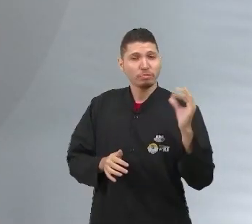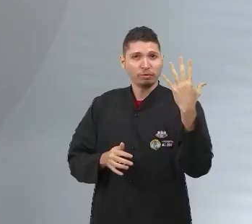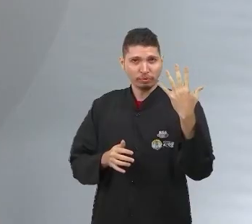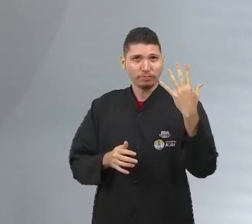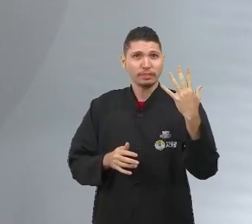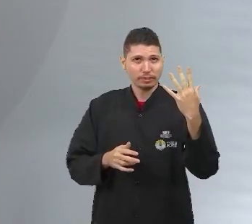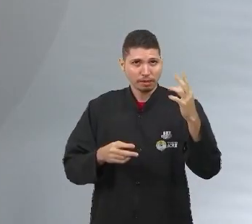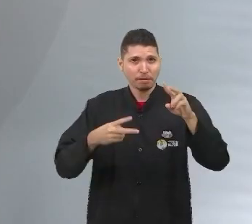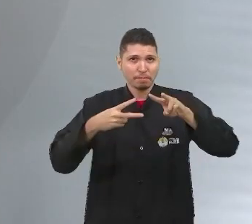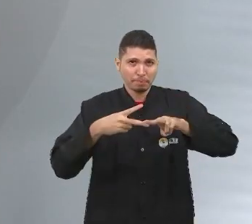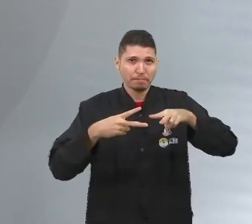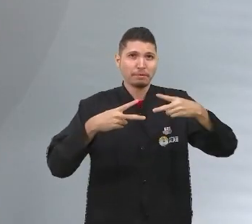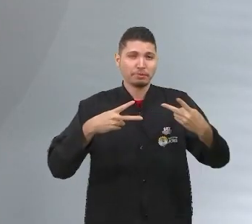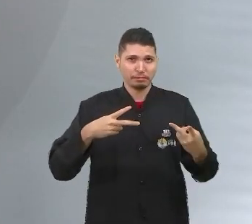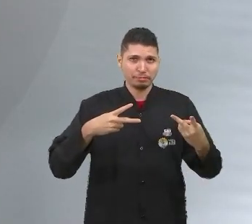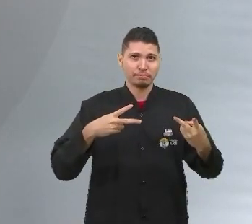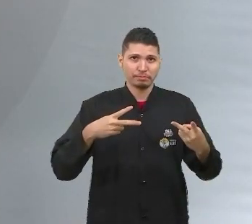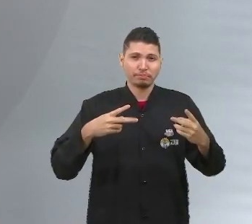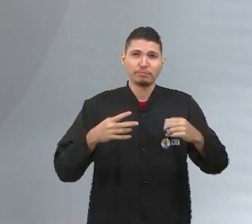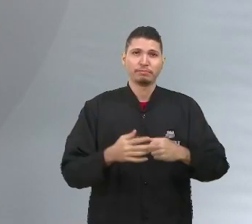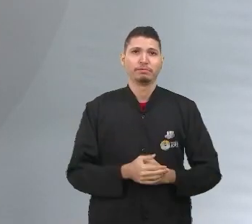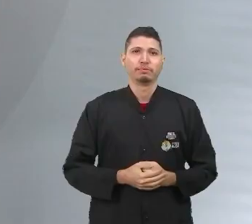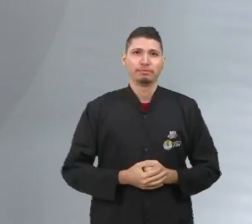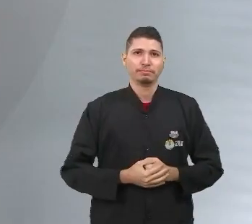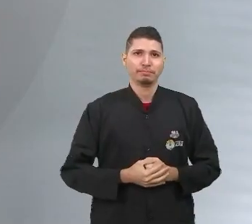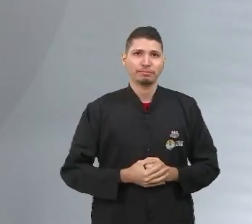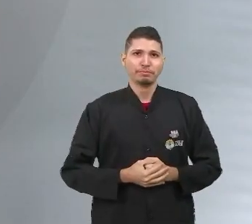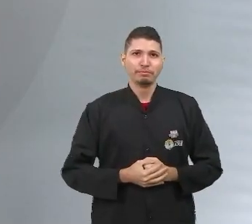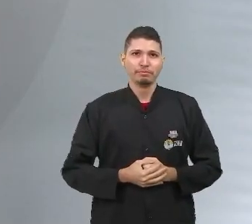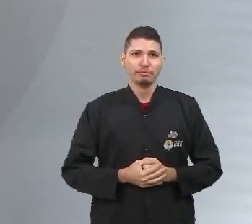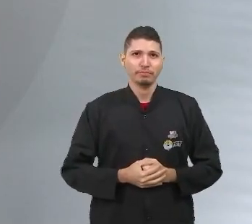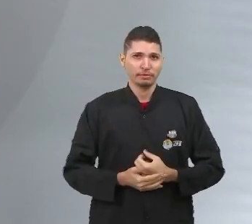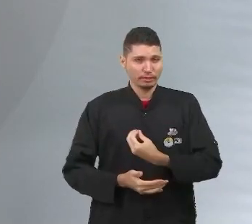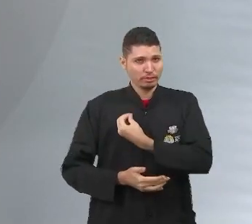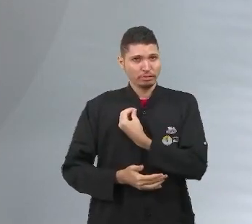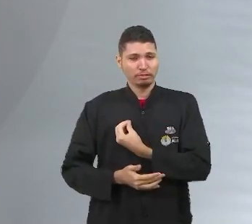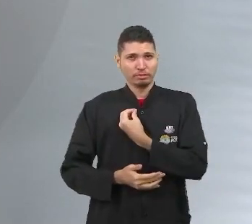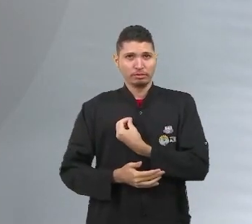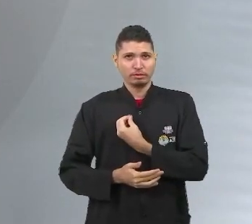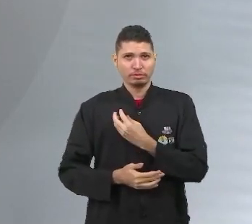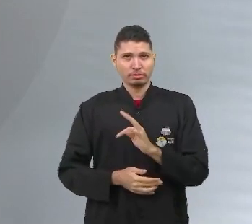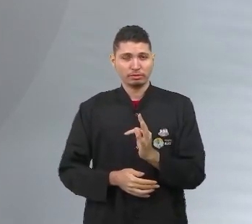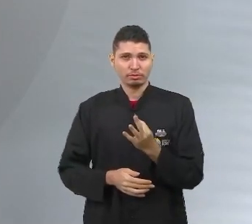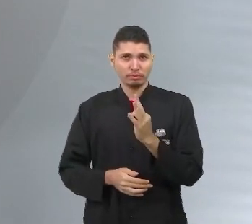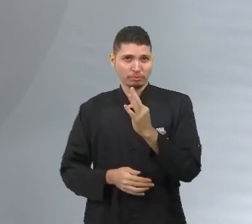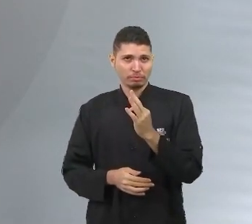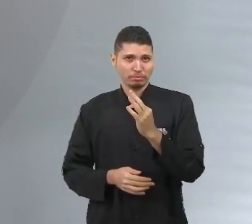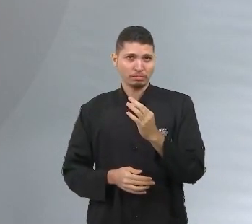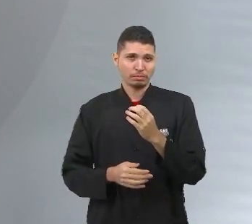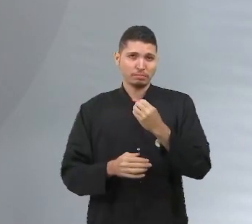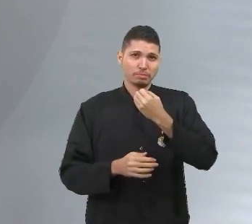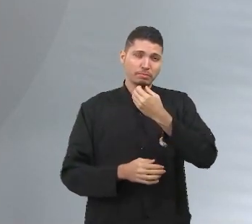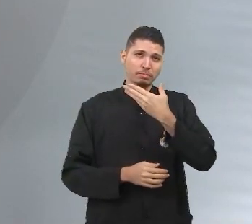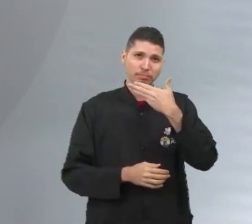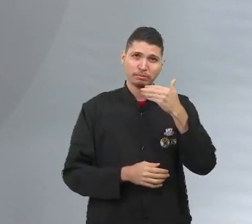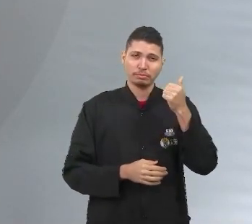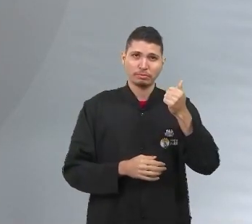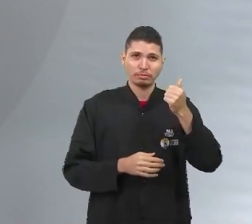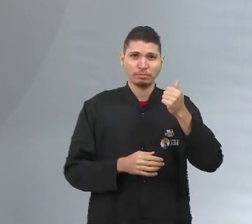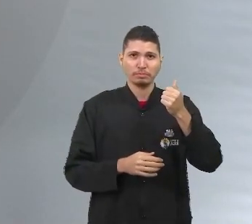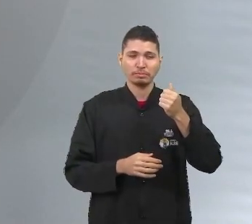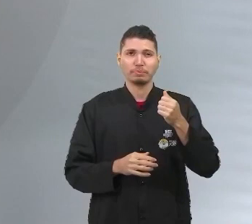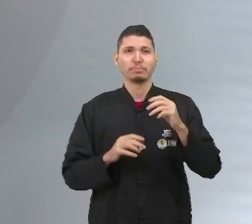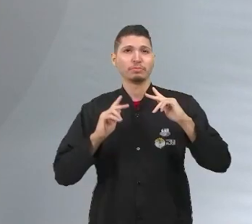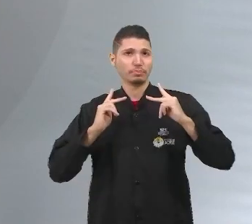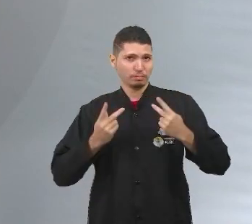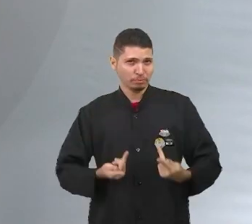benefício para a humanidade. Nós estamos tratando aqui biotecnologia de benefício para a humanidade, para o ser humano.